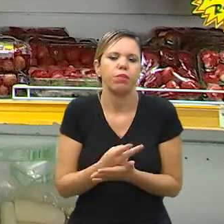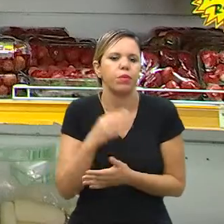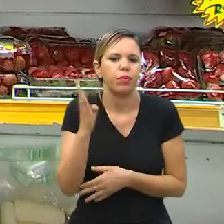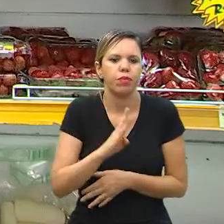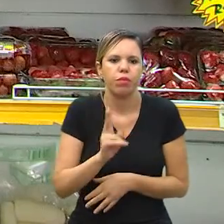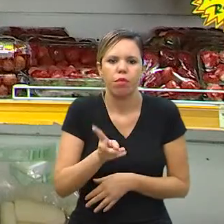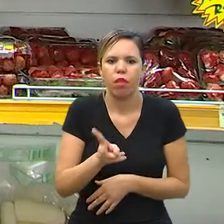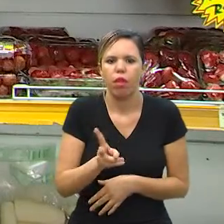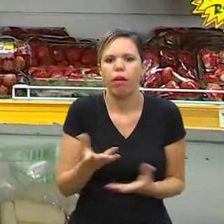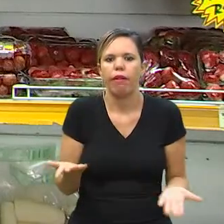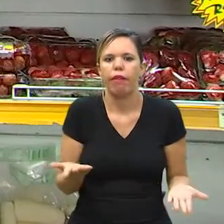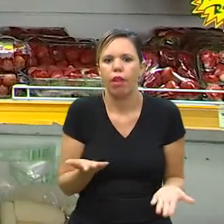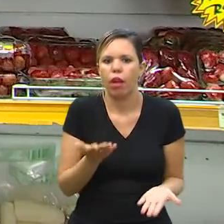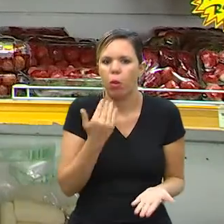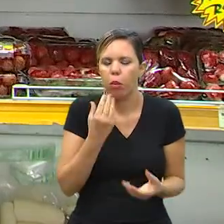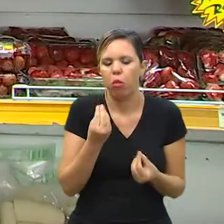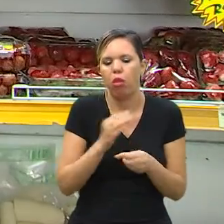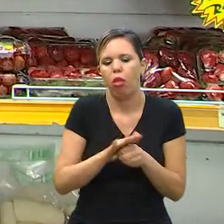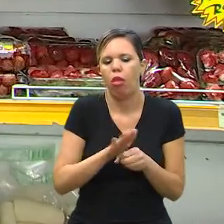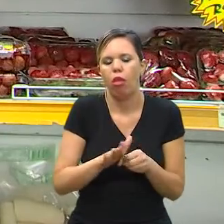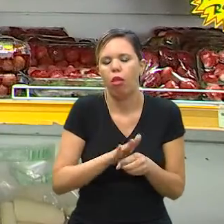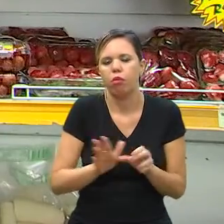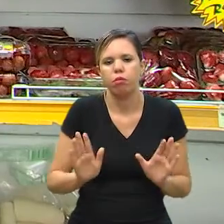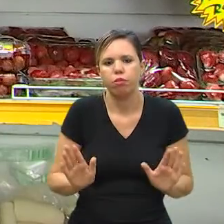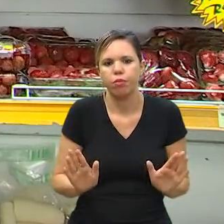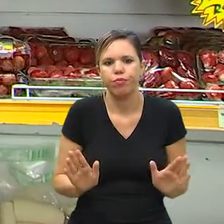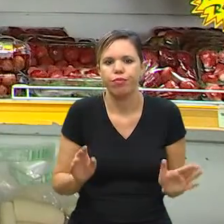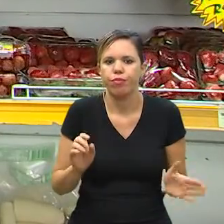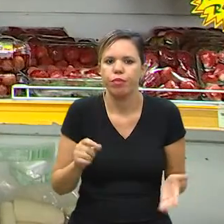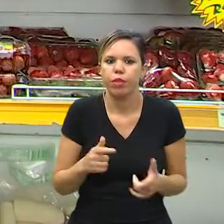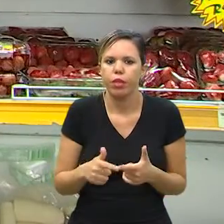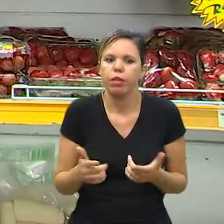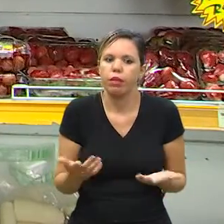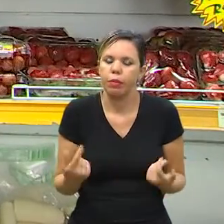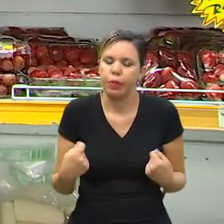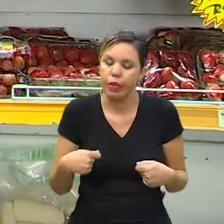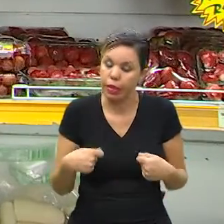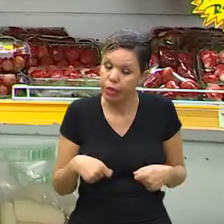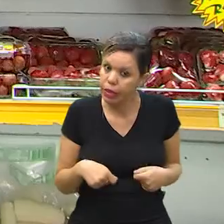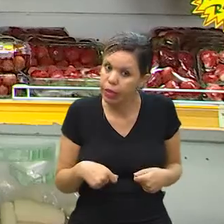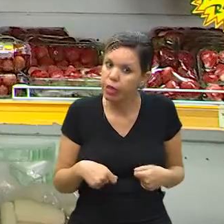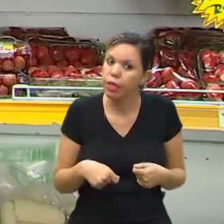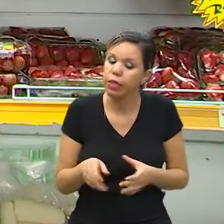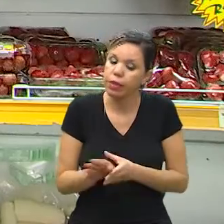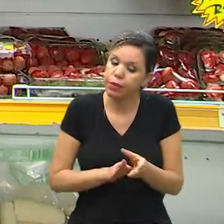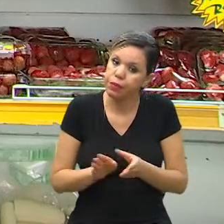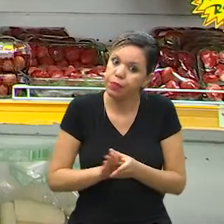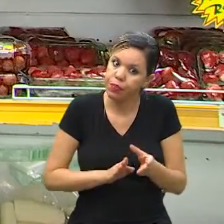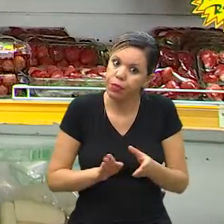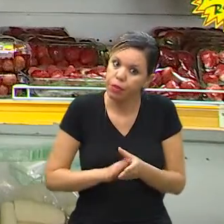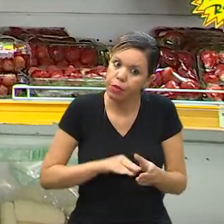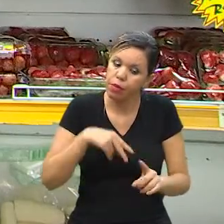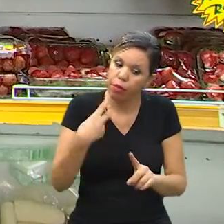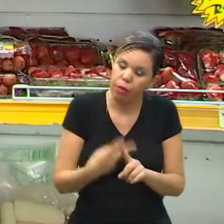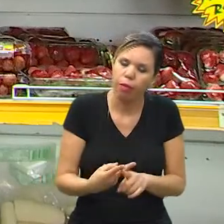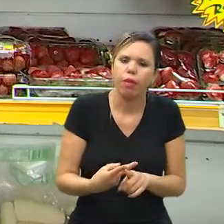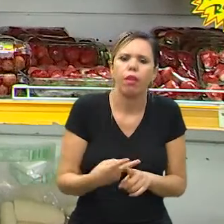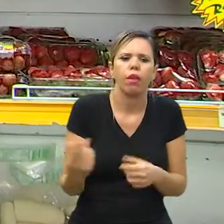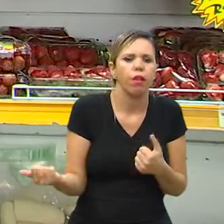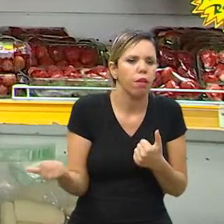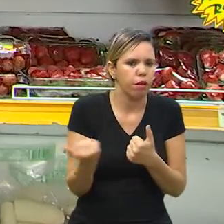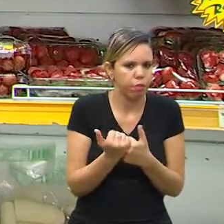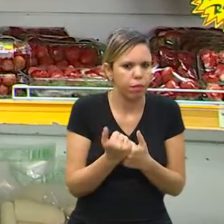normalmente o brasileiro acaba sendo muito a batata. Aí sim se faz necessário uma recomendação extra, né?